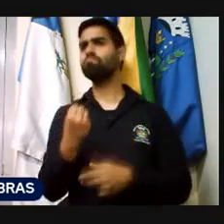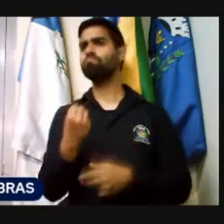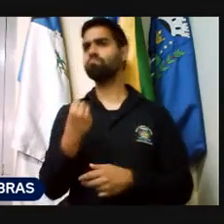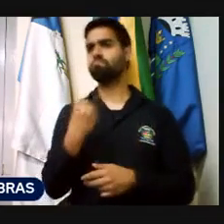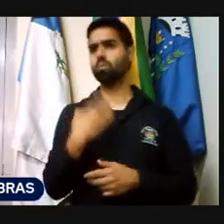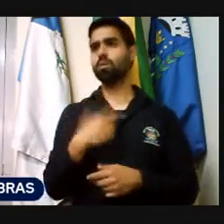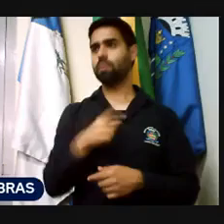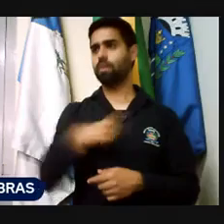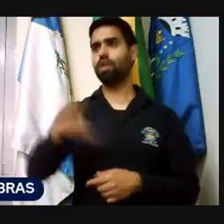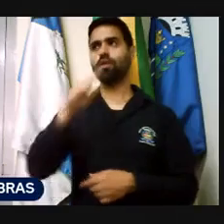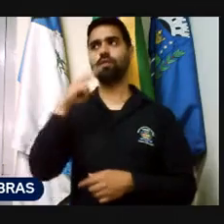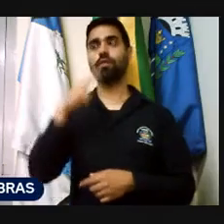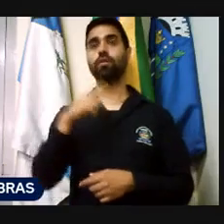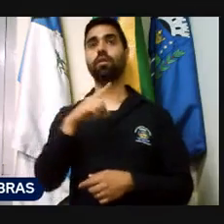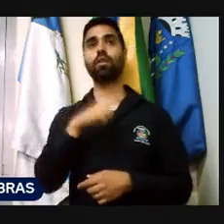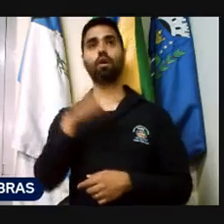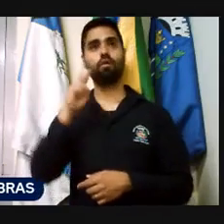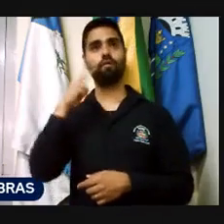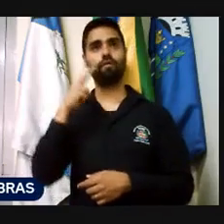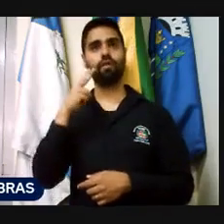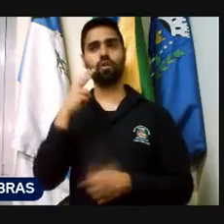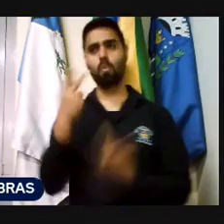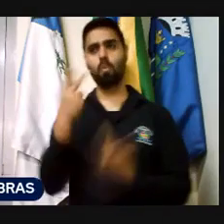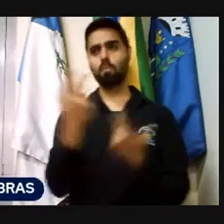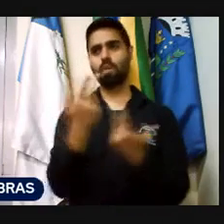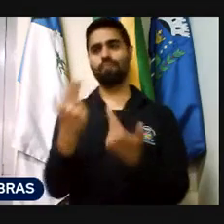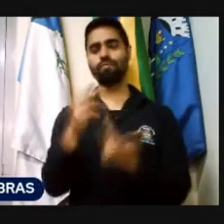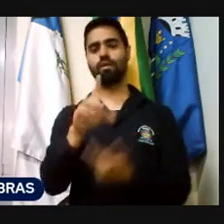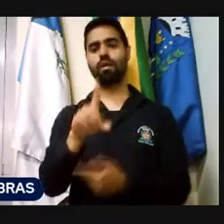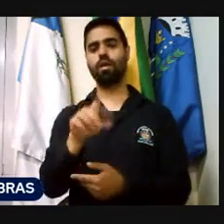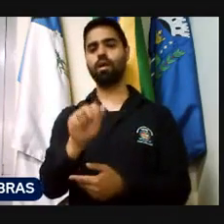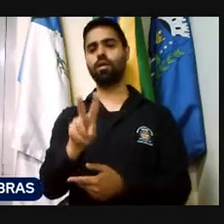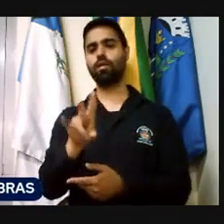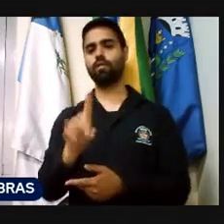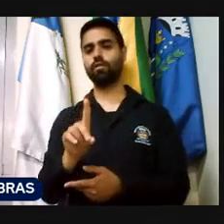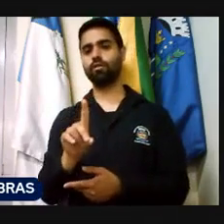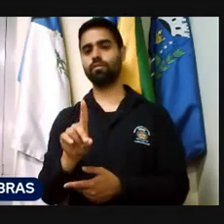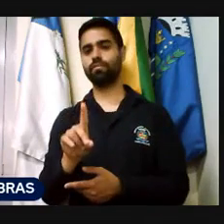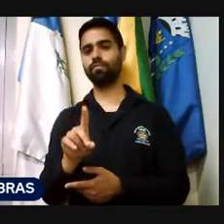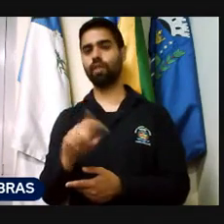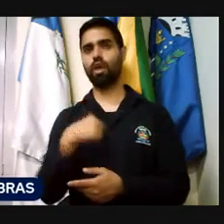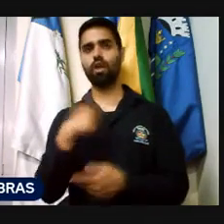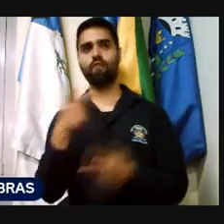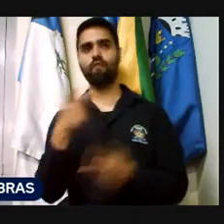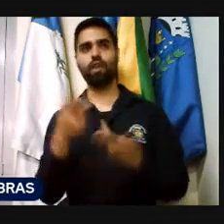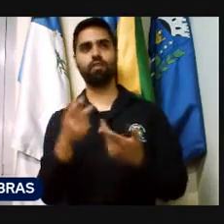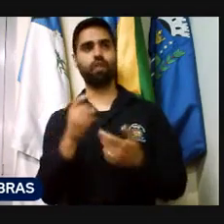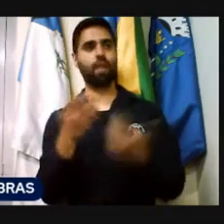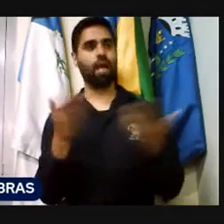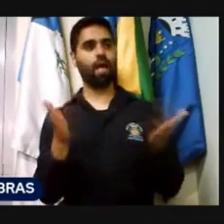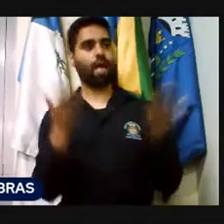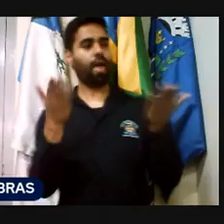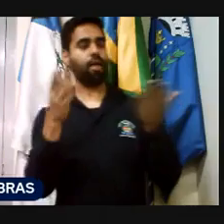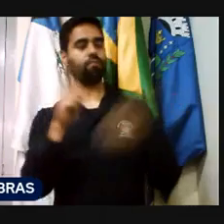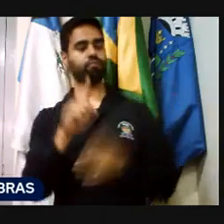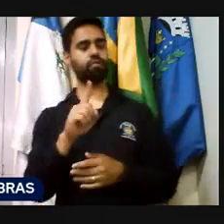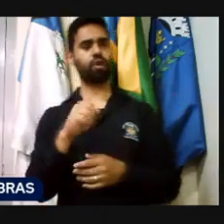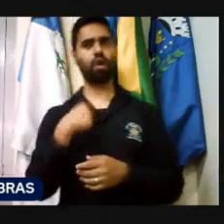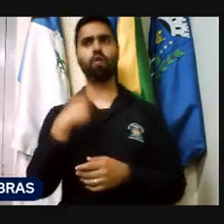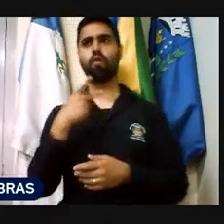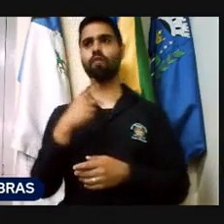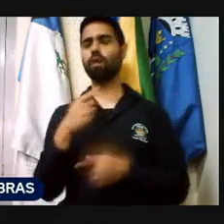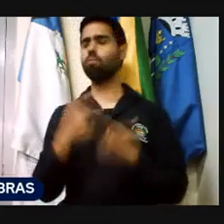satisfatório para nós ter um vereador do quilate do Deus. Não falo isso para jogar confete, eu falo isso